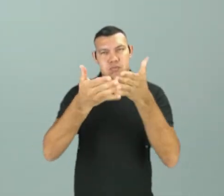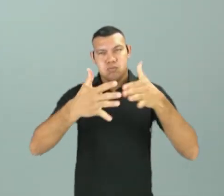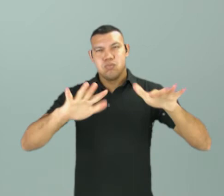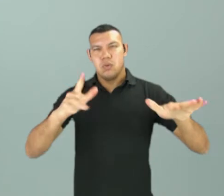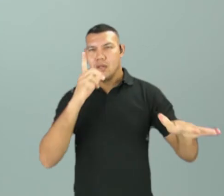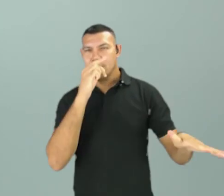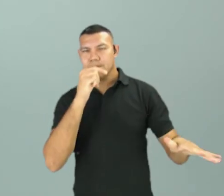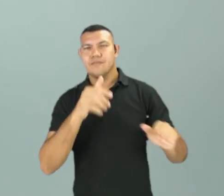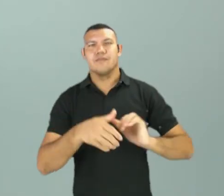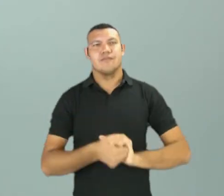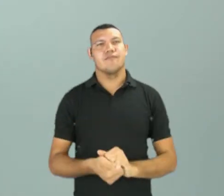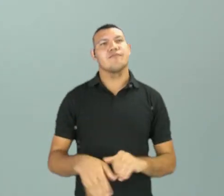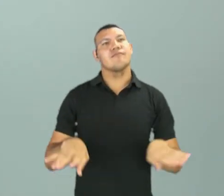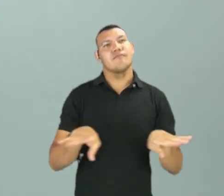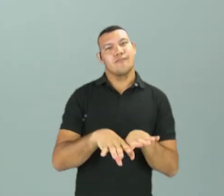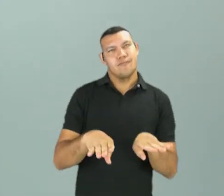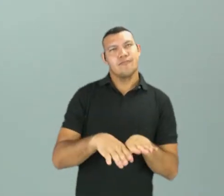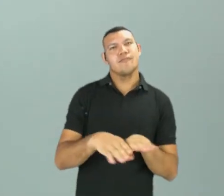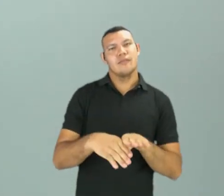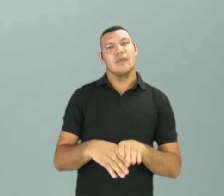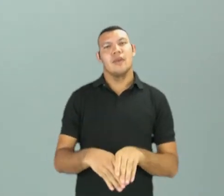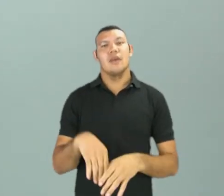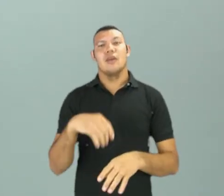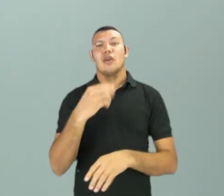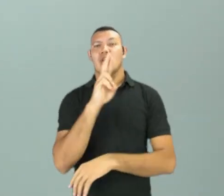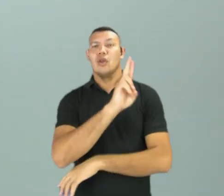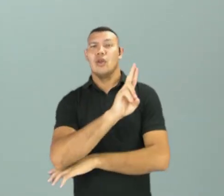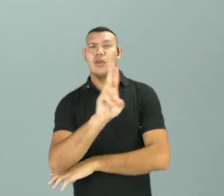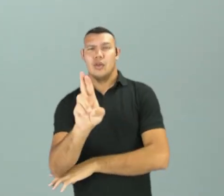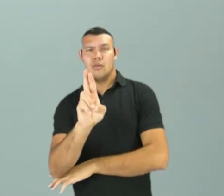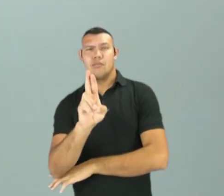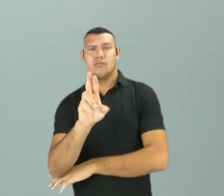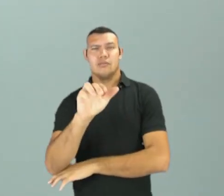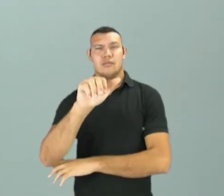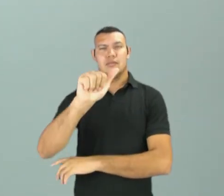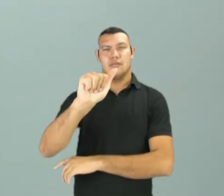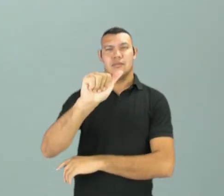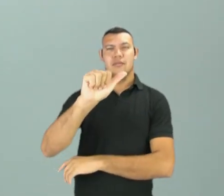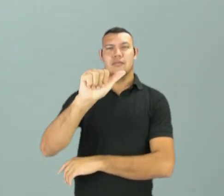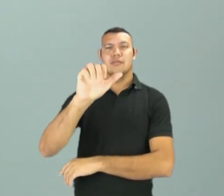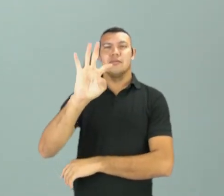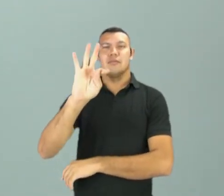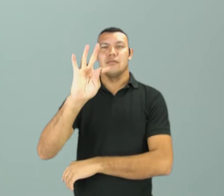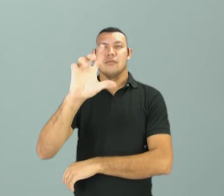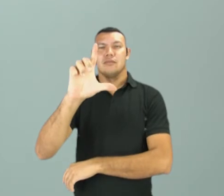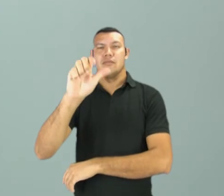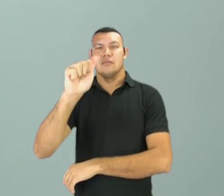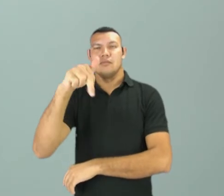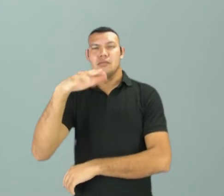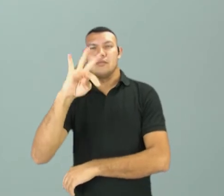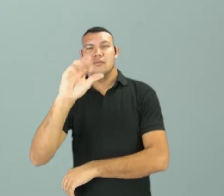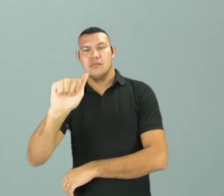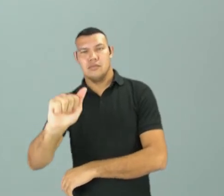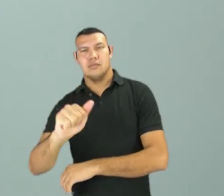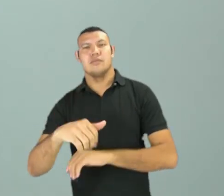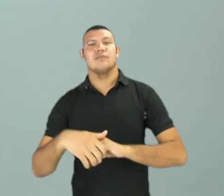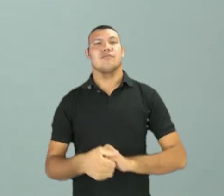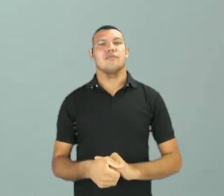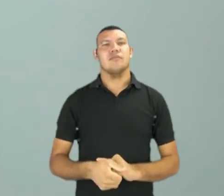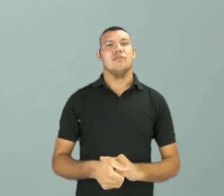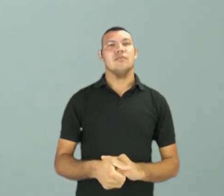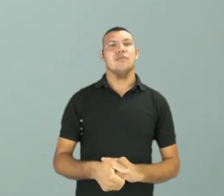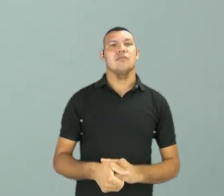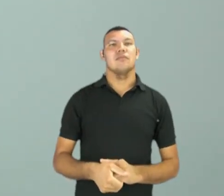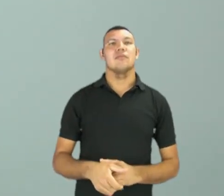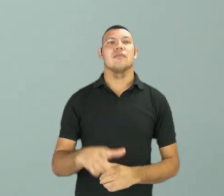falar da Mata Atlântica, né? Então a vegetação litorânea é onde fica basicamente, né, essa parte do litoral